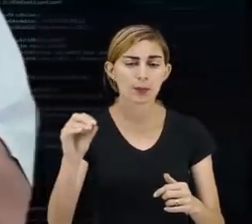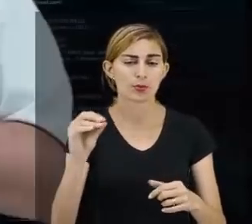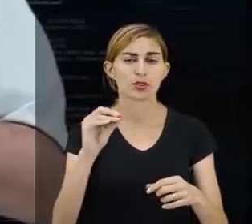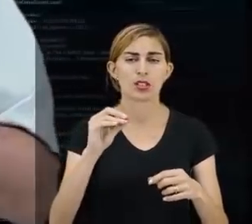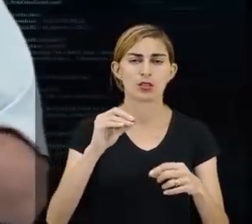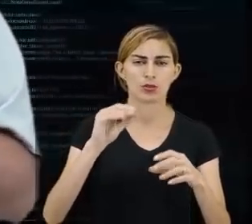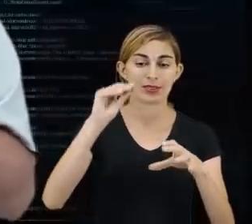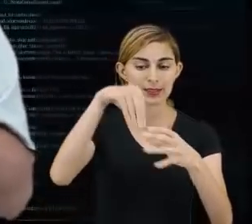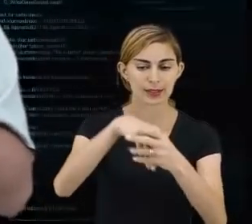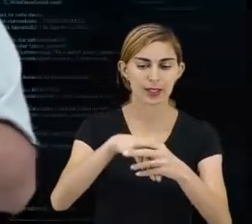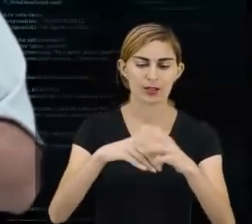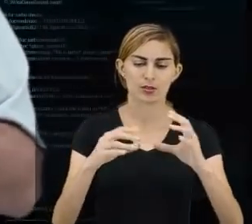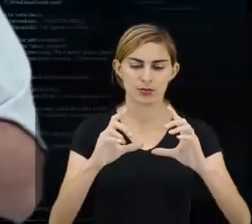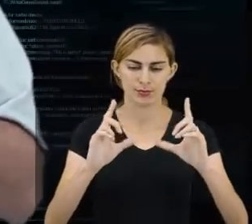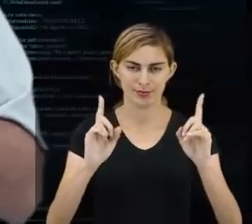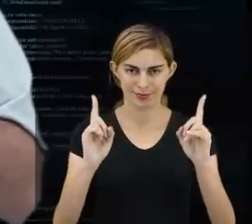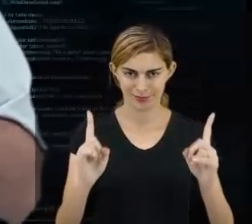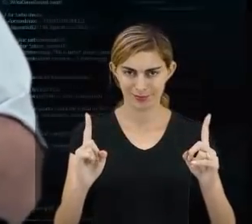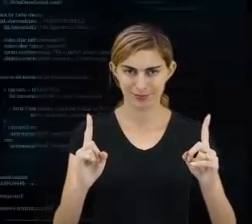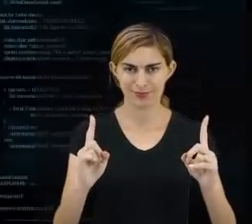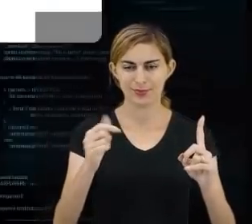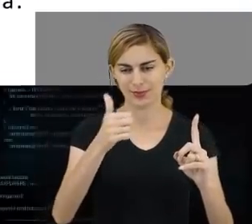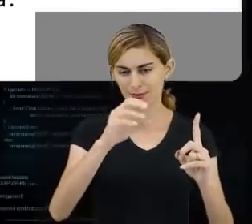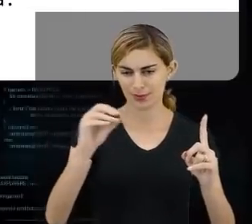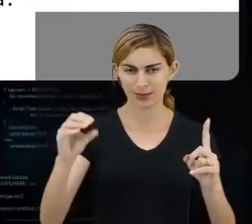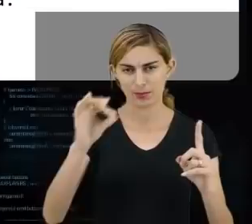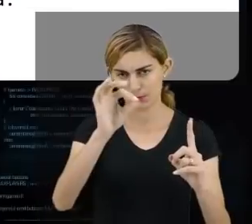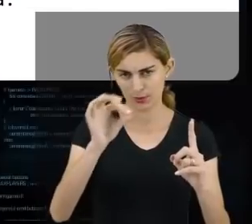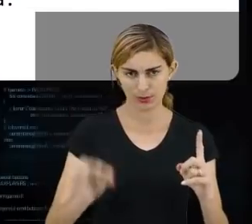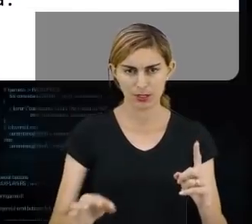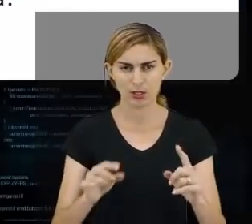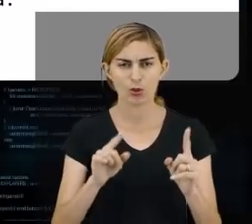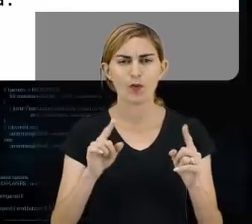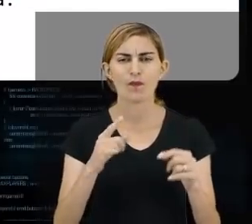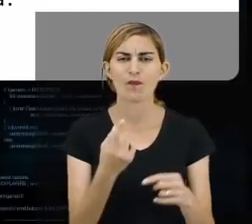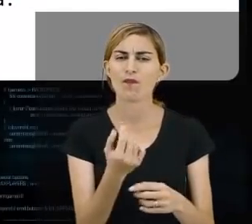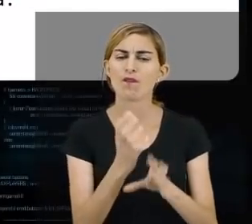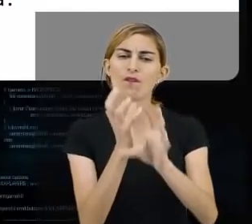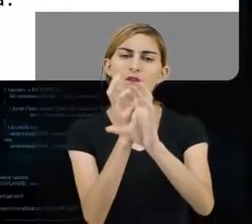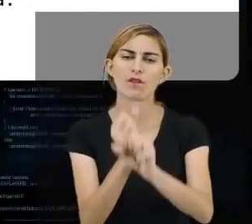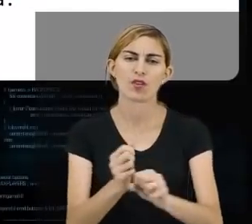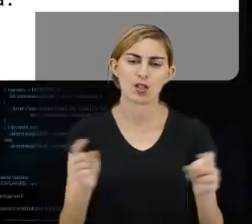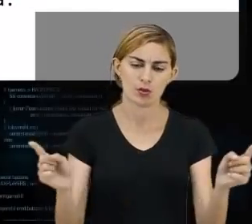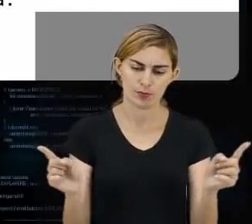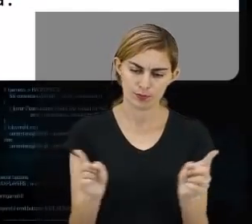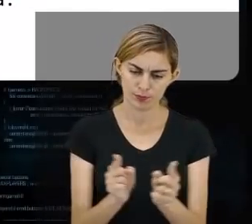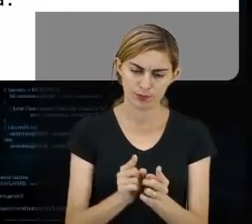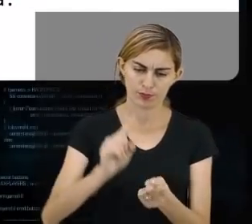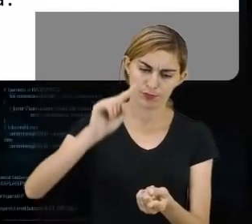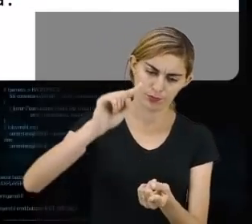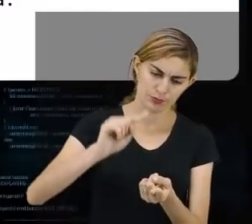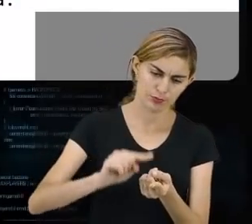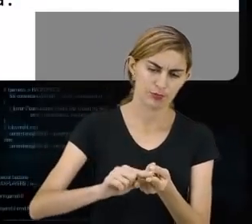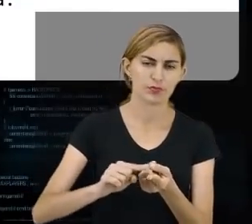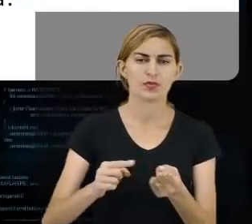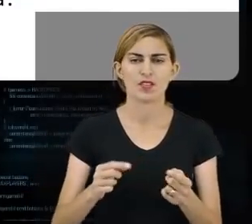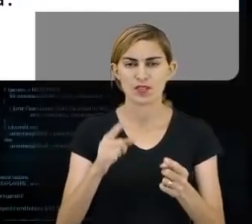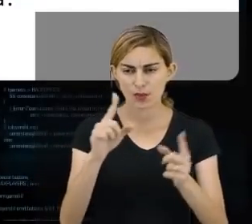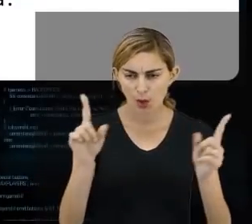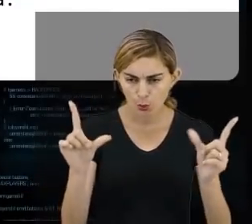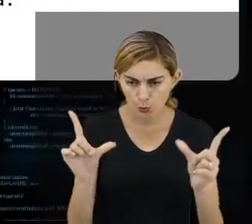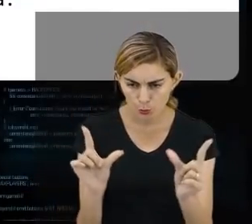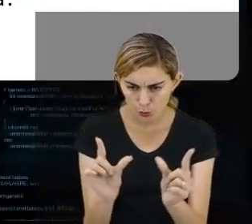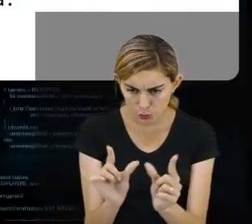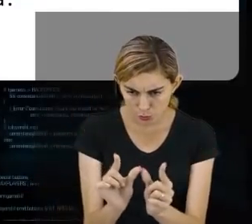contém ele. E existem outras propriedades que vão definir o valor mínimo. Então, se você for